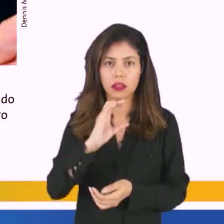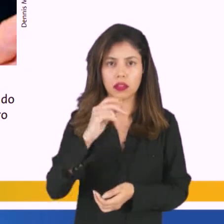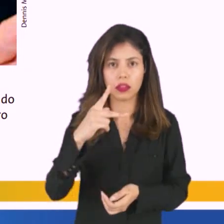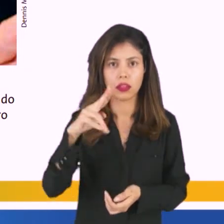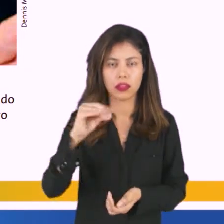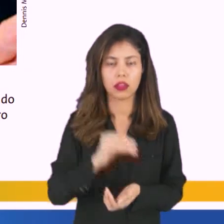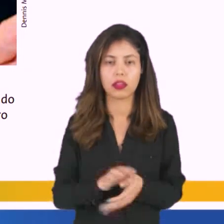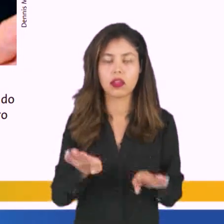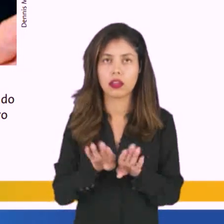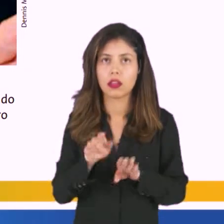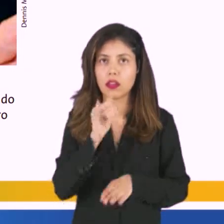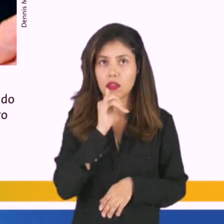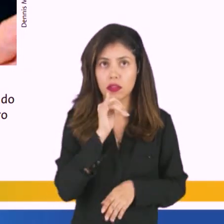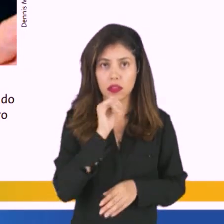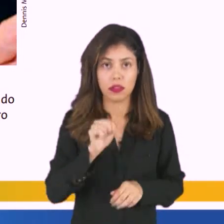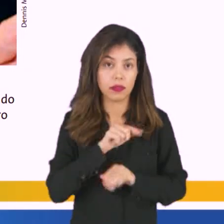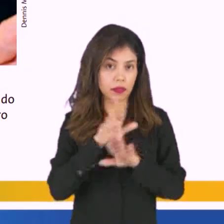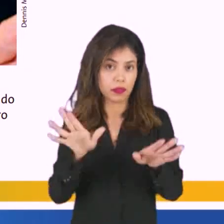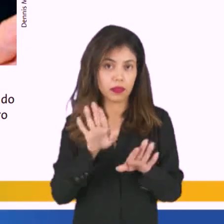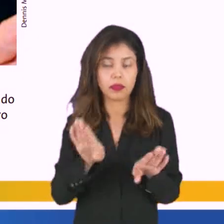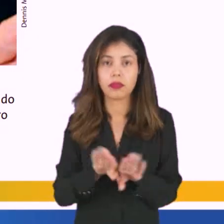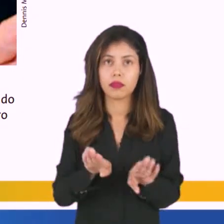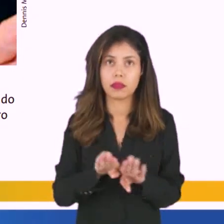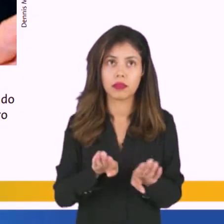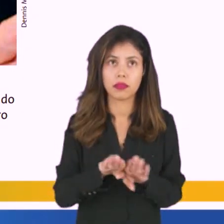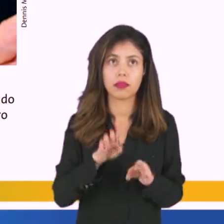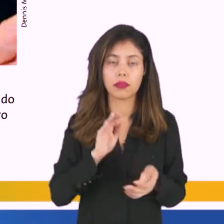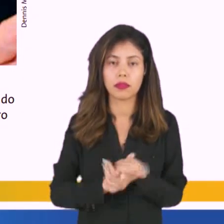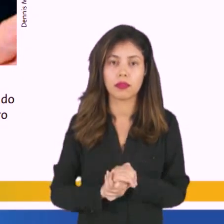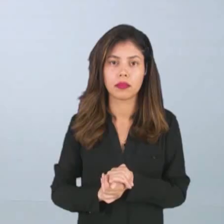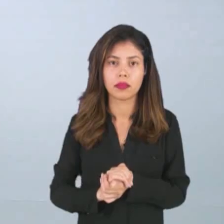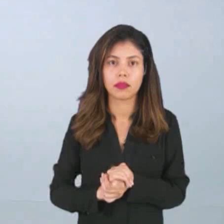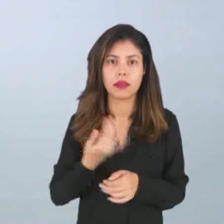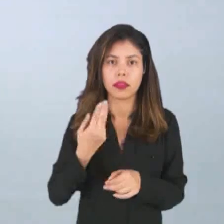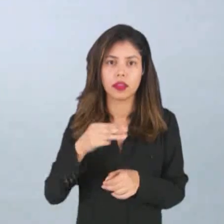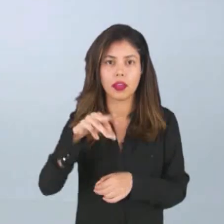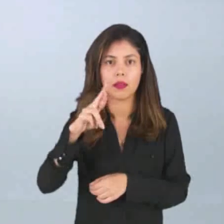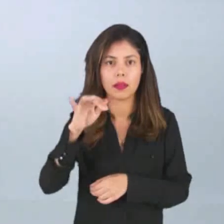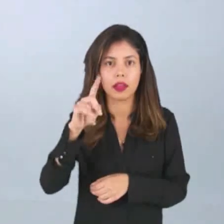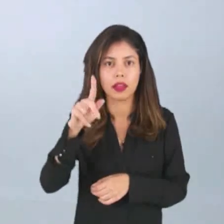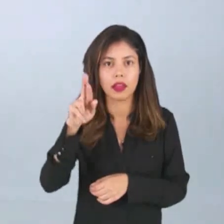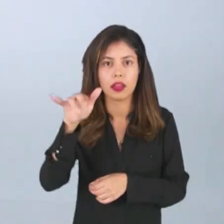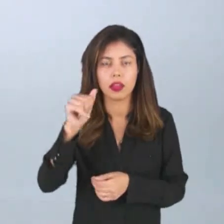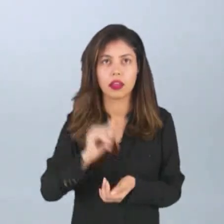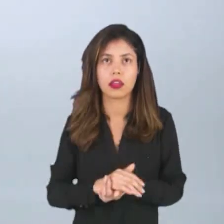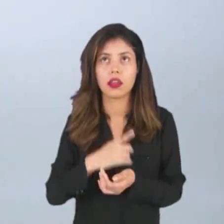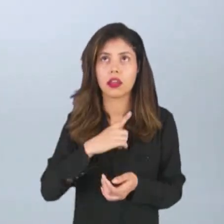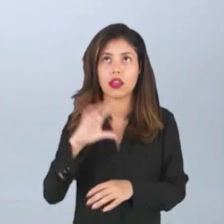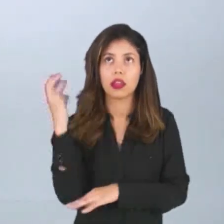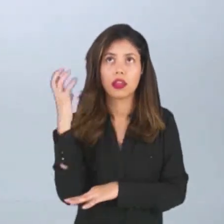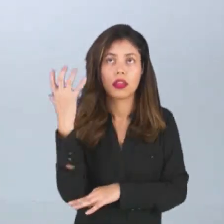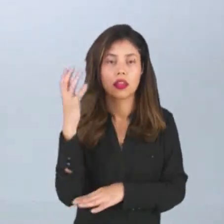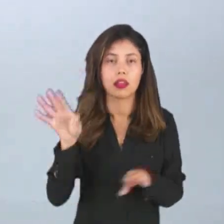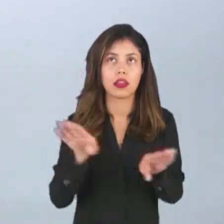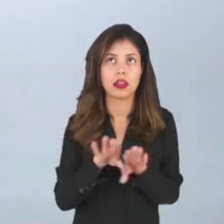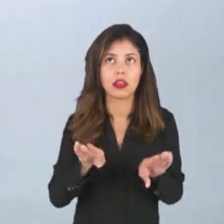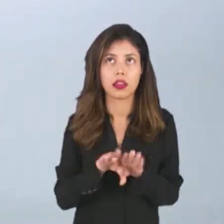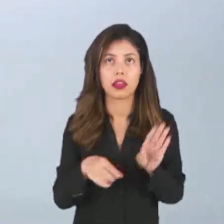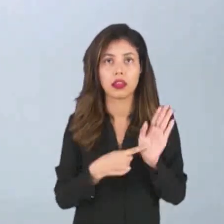muito clássico em casa, é a margarina, onde é uma gordura vegetal que ocorre um processo